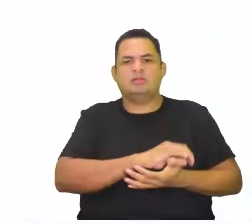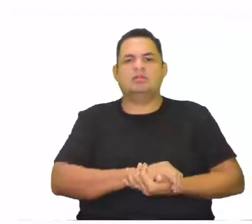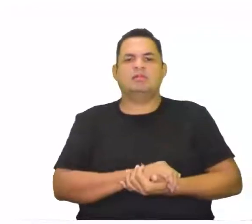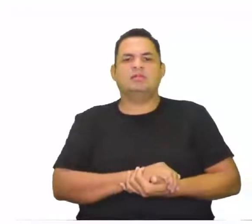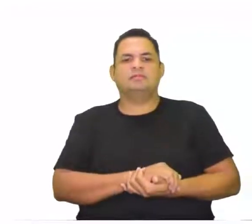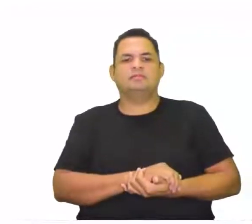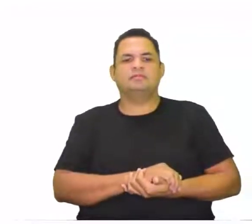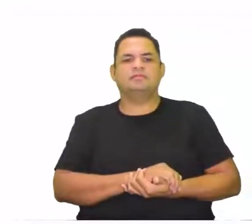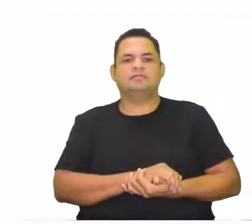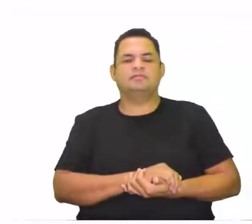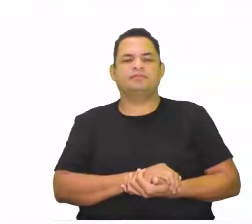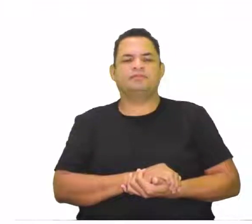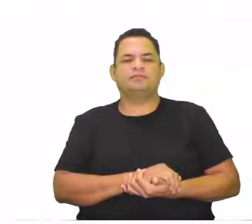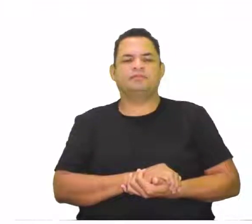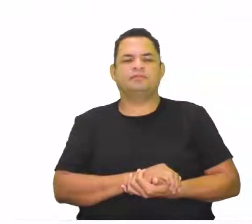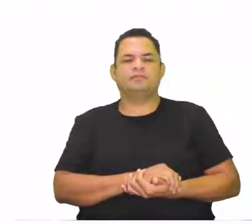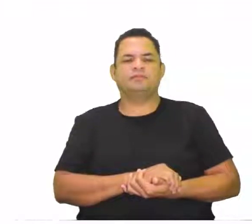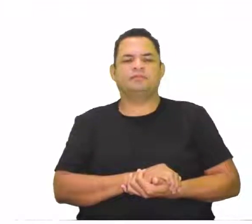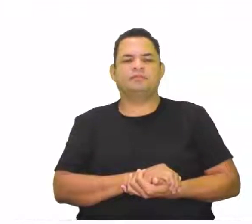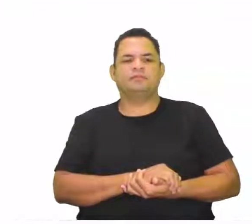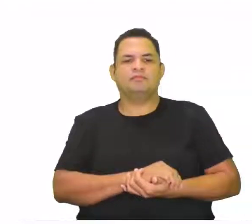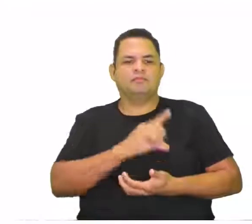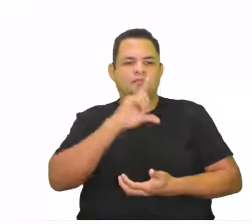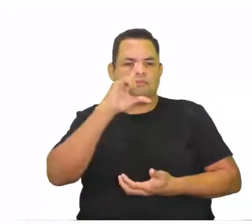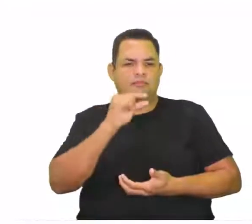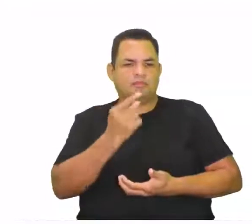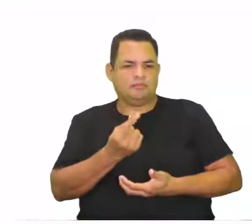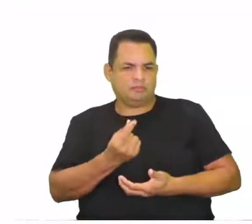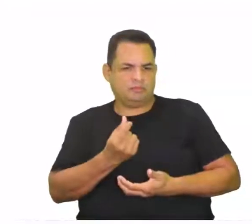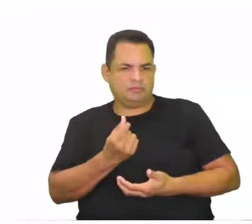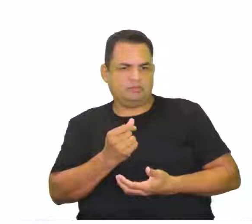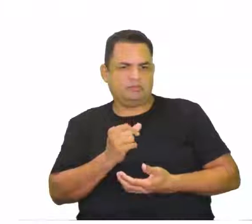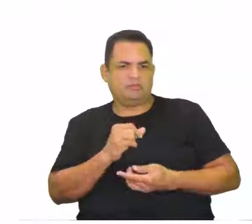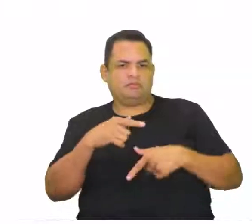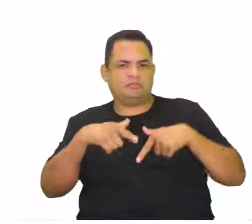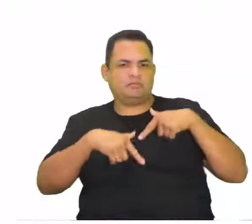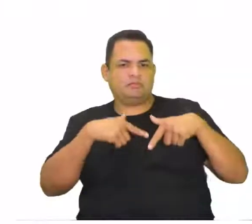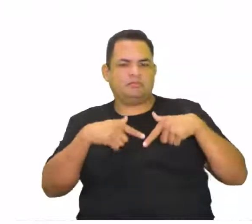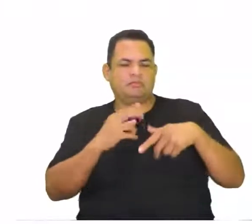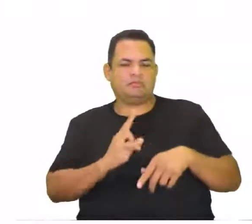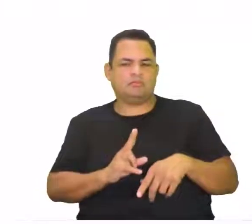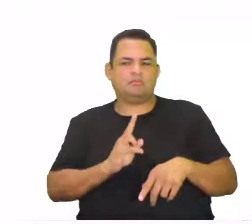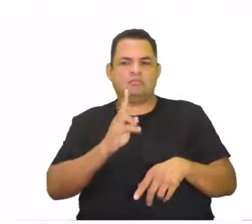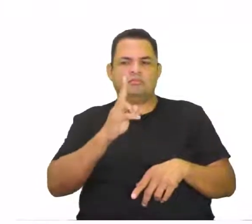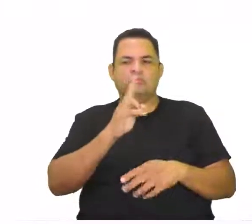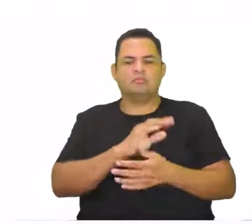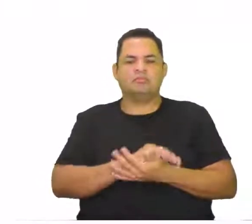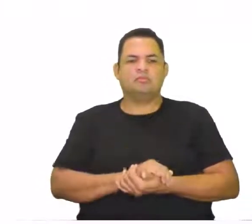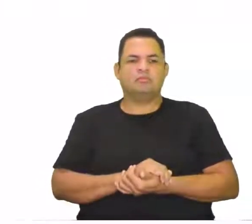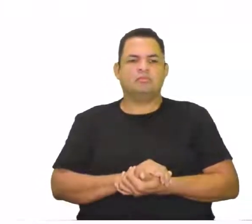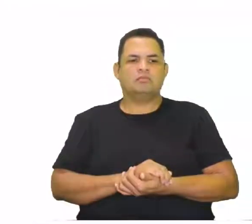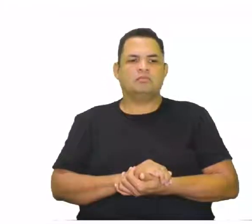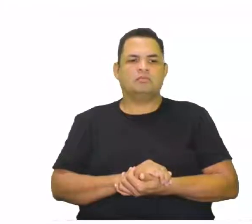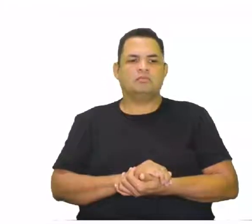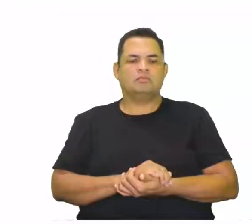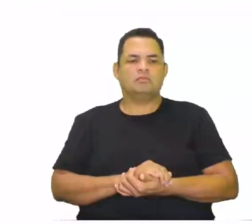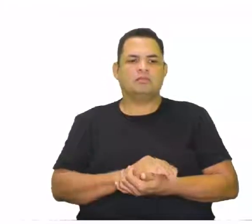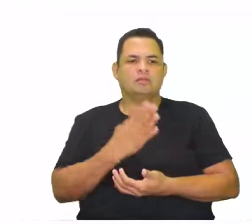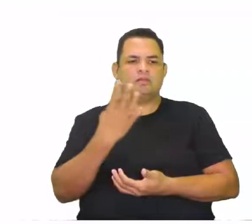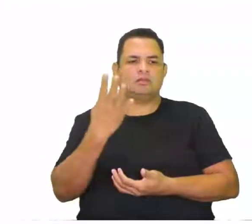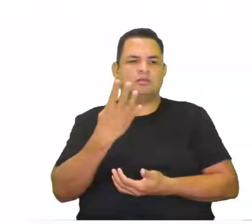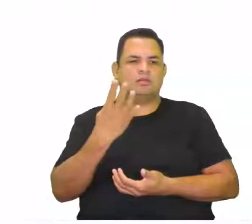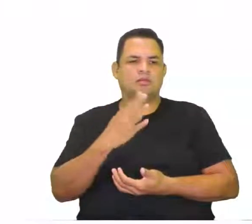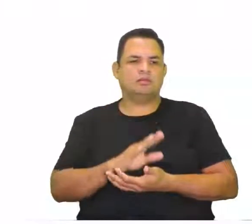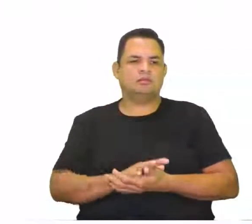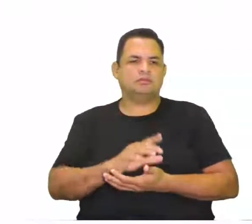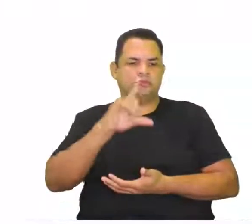agricultura. Terceira vantagem, baixo custo operacional do processo. E quarta